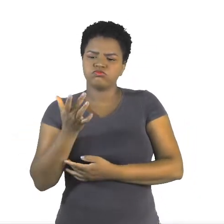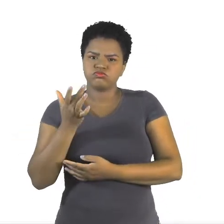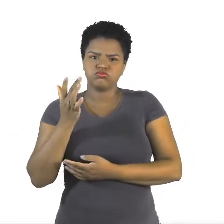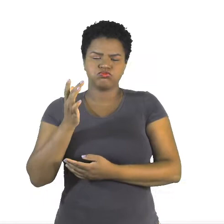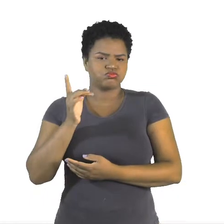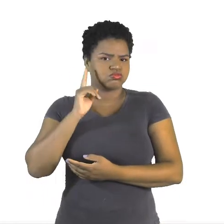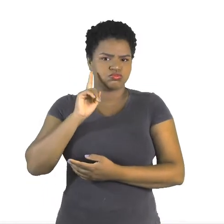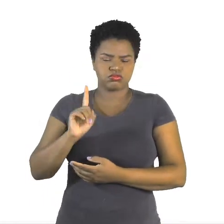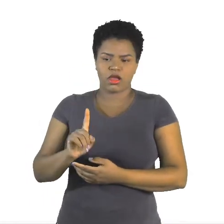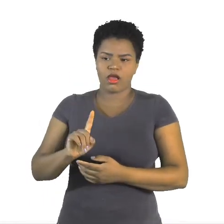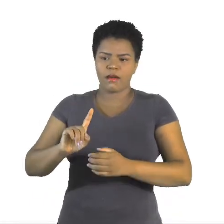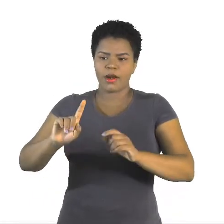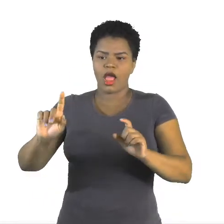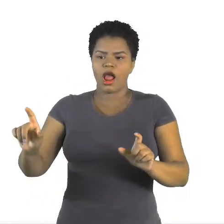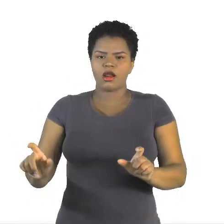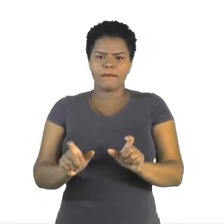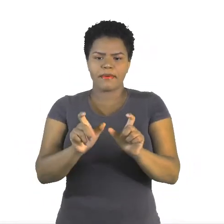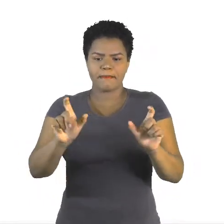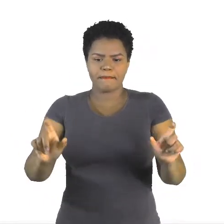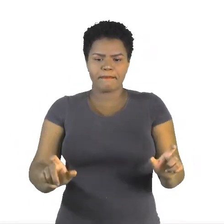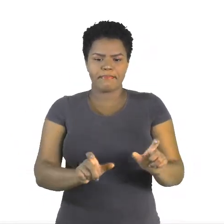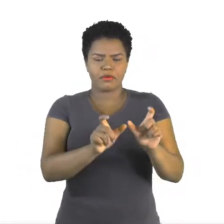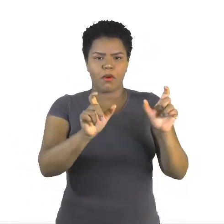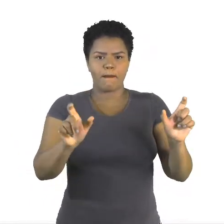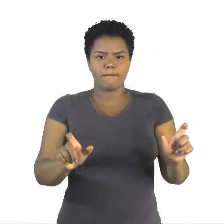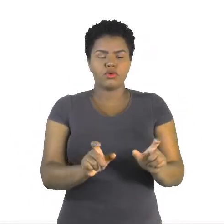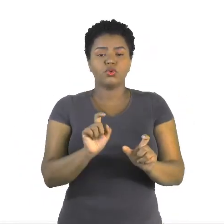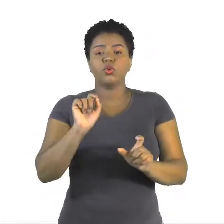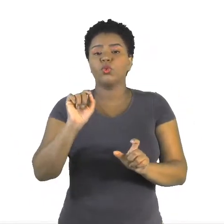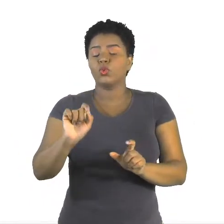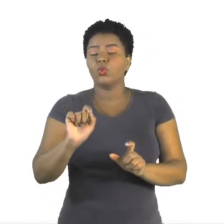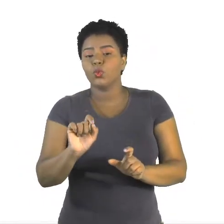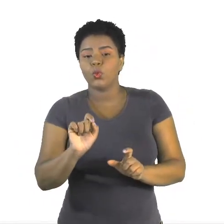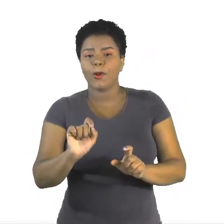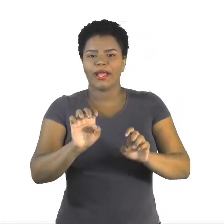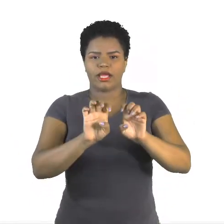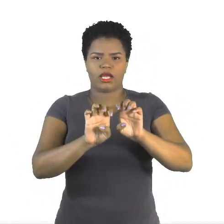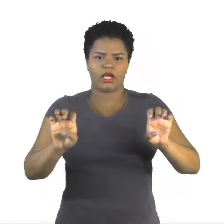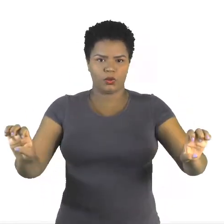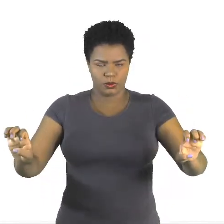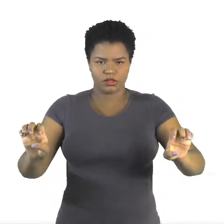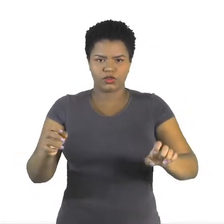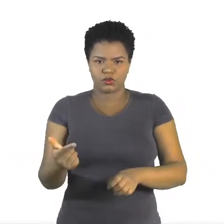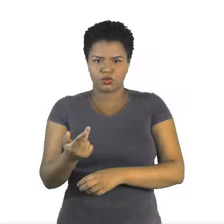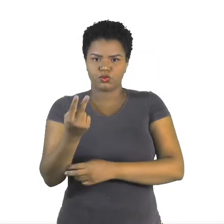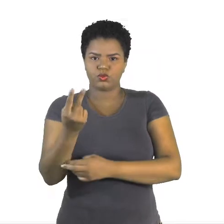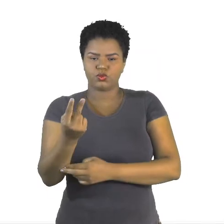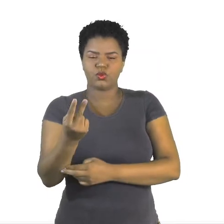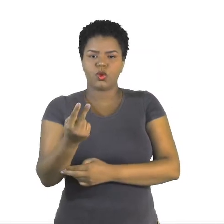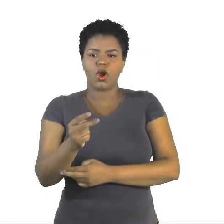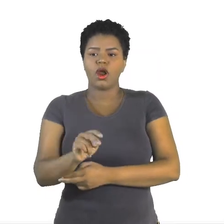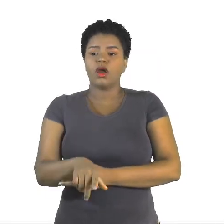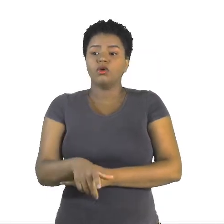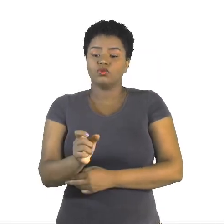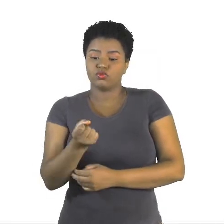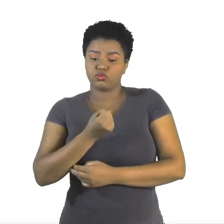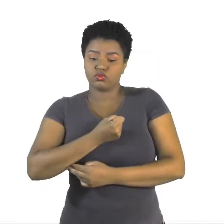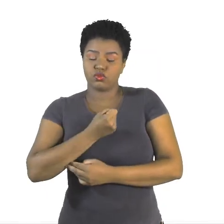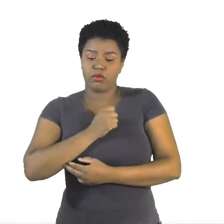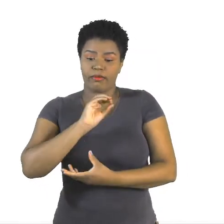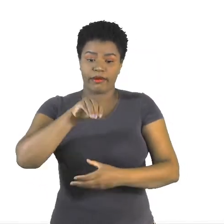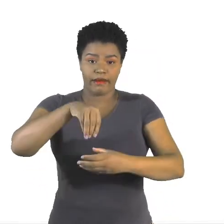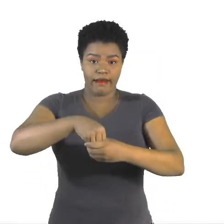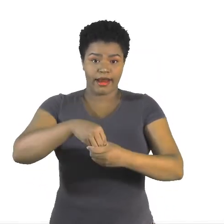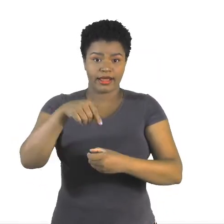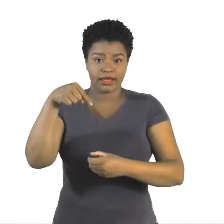adicionando-se membro a membro as duas equações. É necessário que os coeficientes da incógnita que